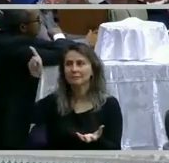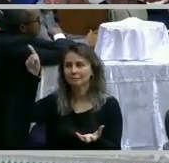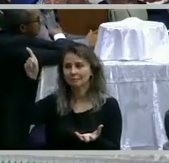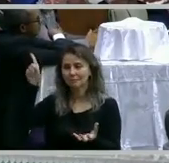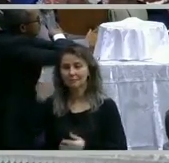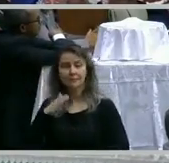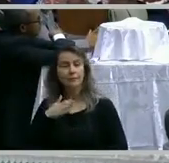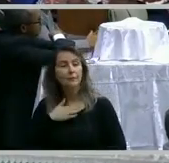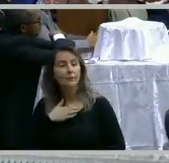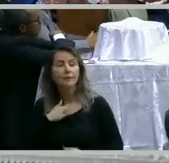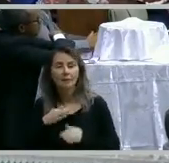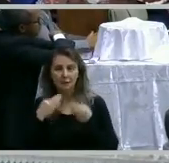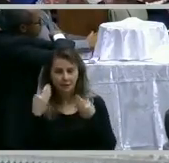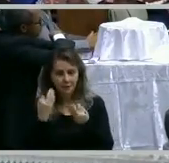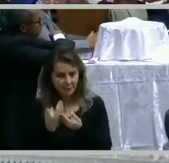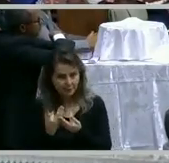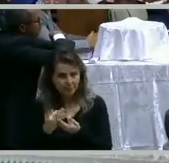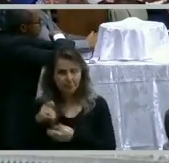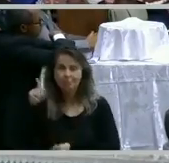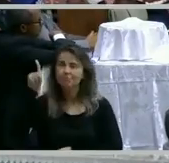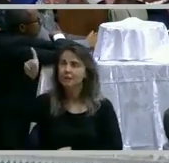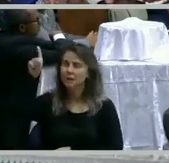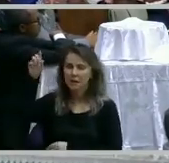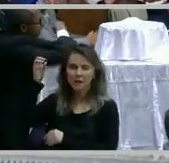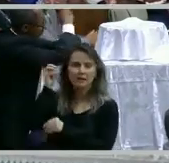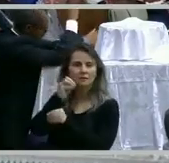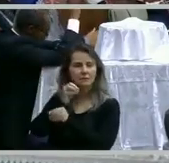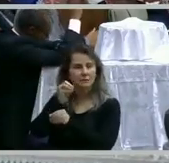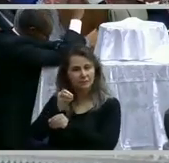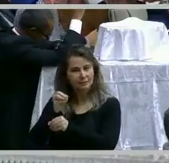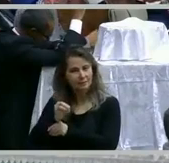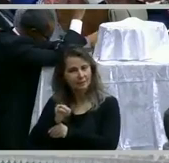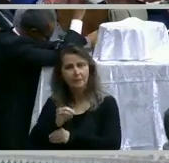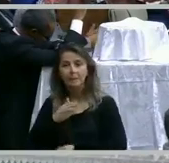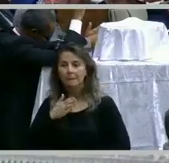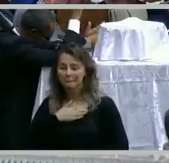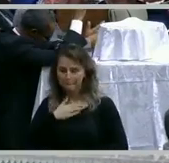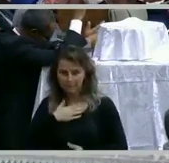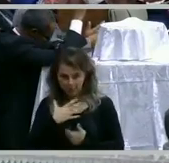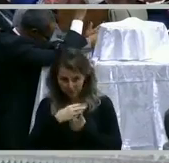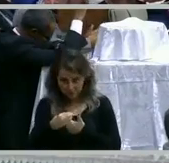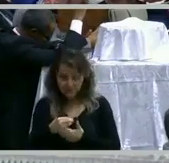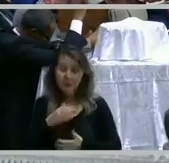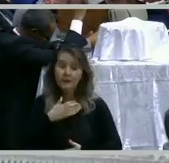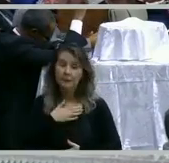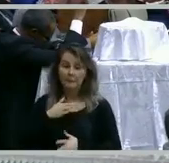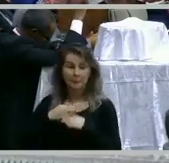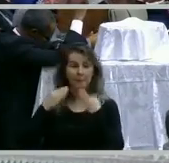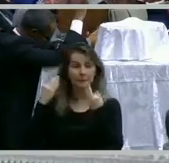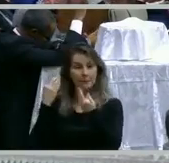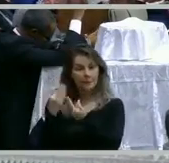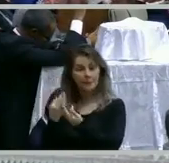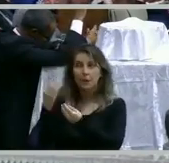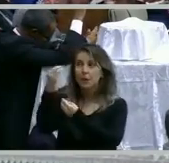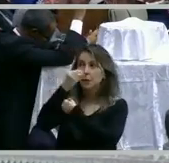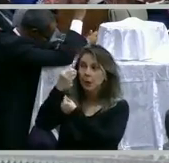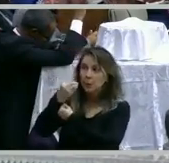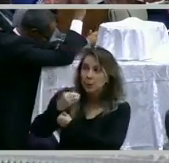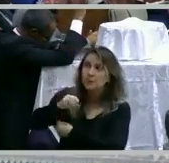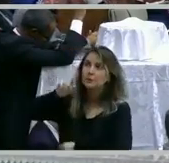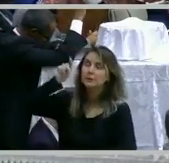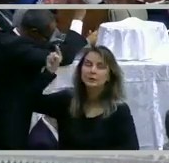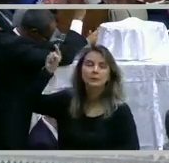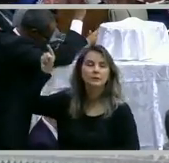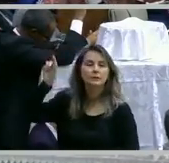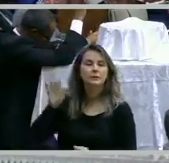sustenta? Diga assim, a minha família, quem sustenta? É Jesus. As